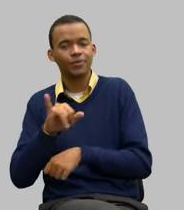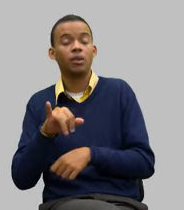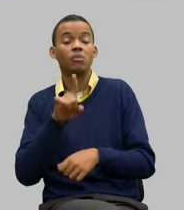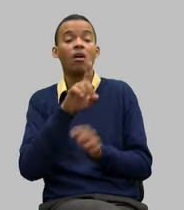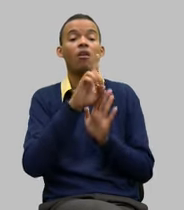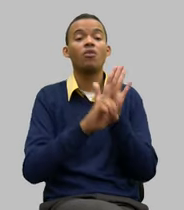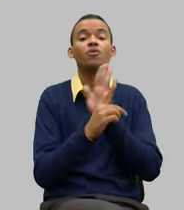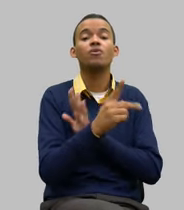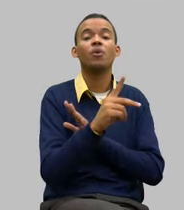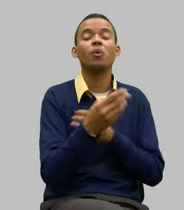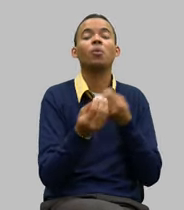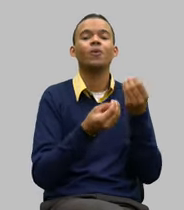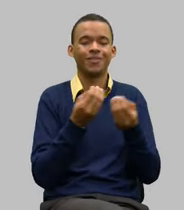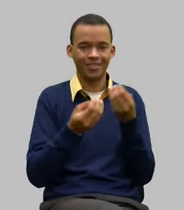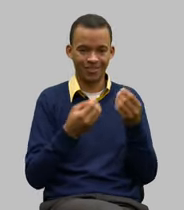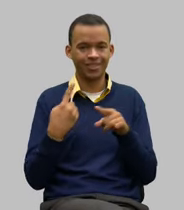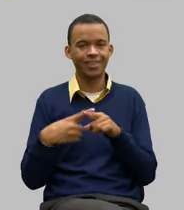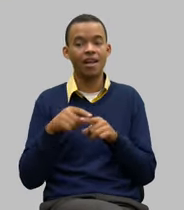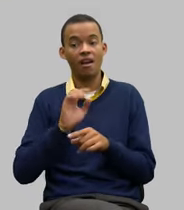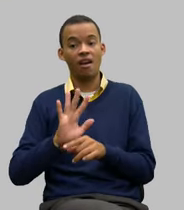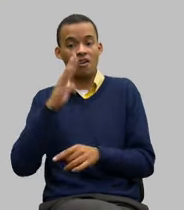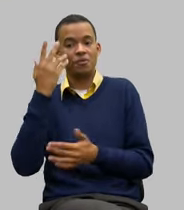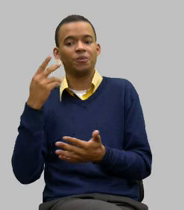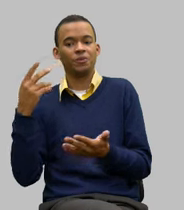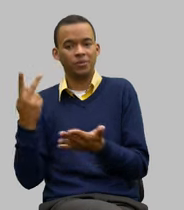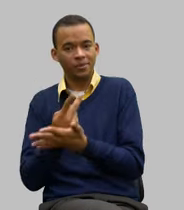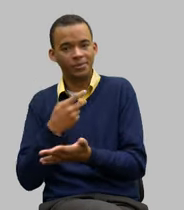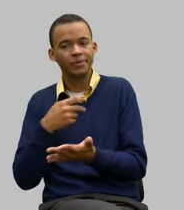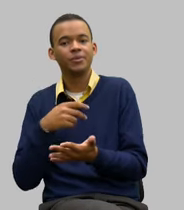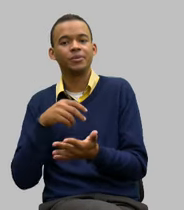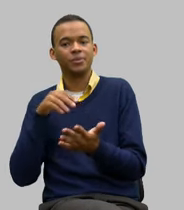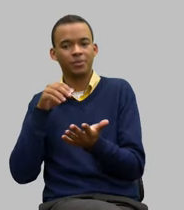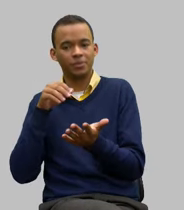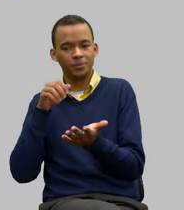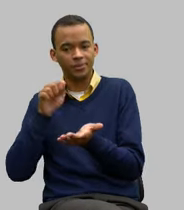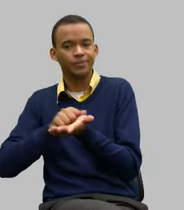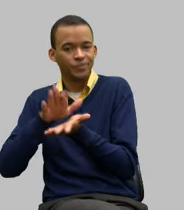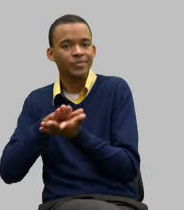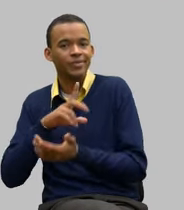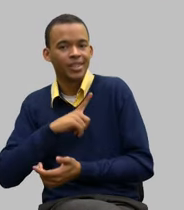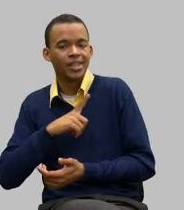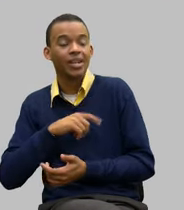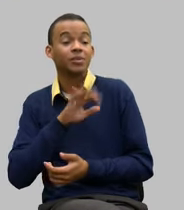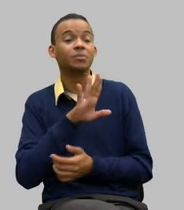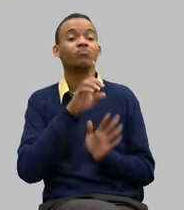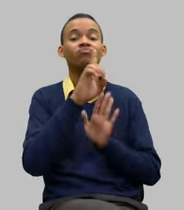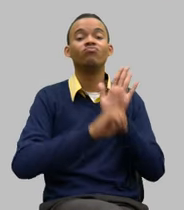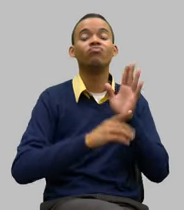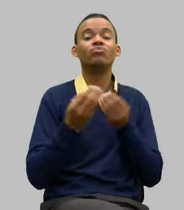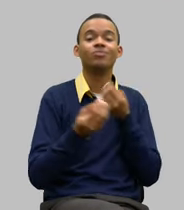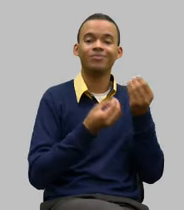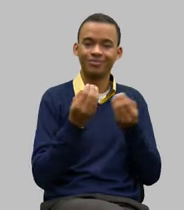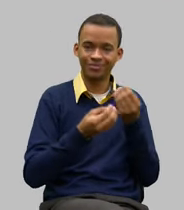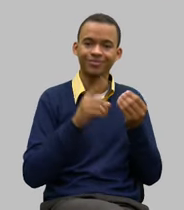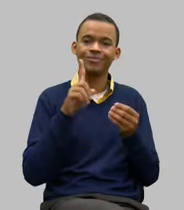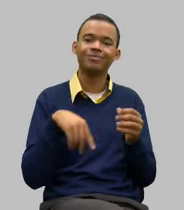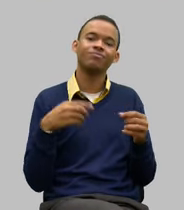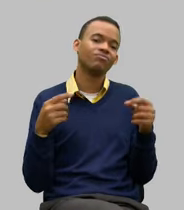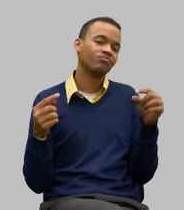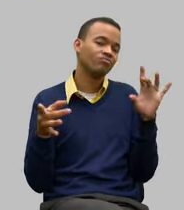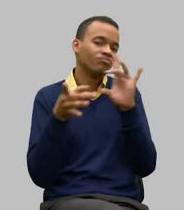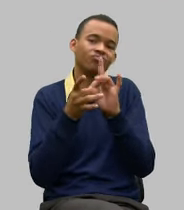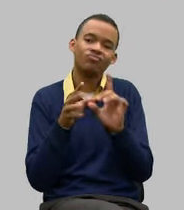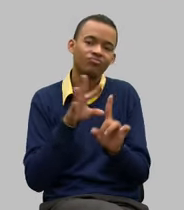dele porque muitas vezes o assédio moral ele está intrínseco a essas condições de trabalho a